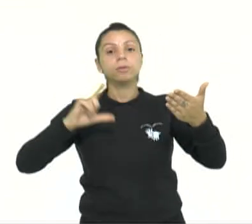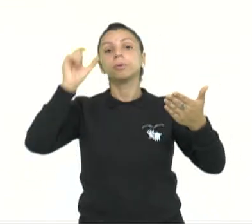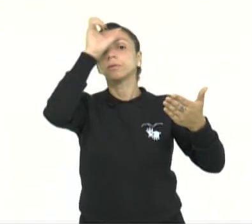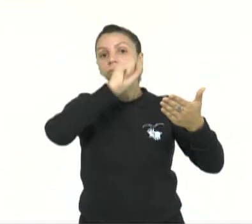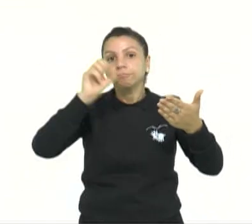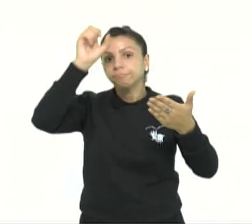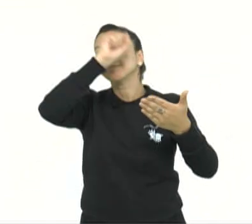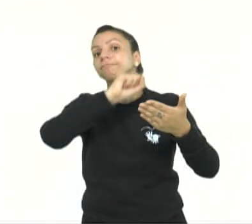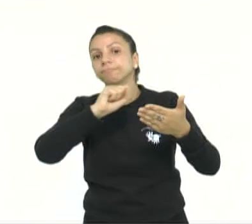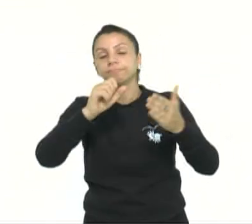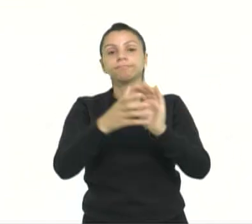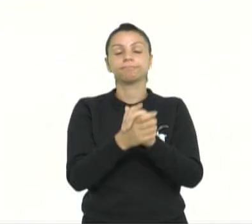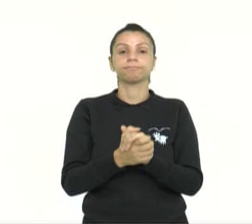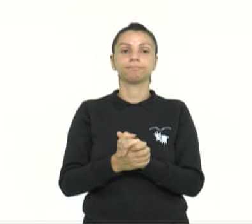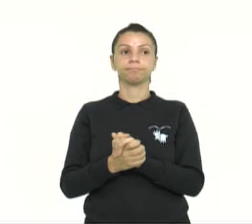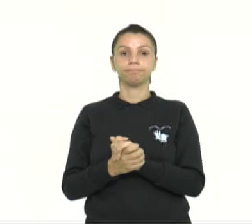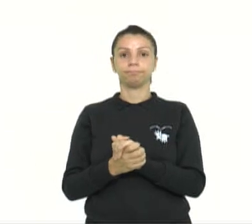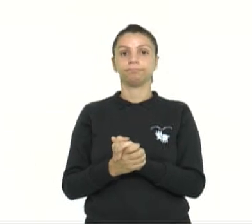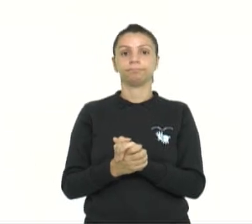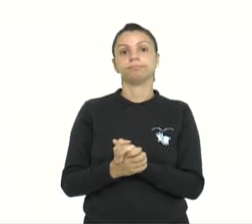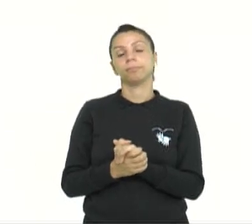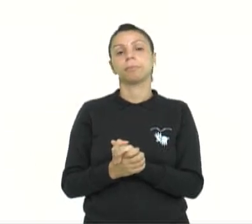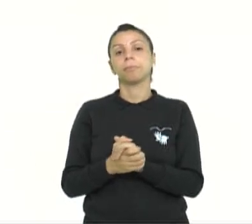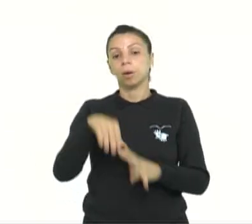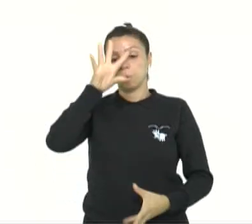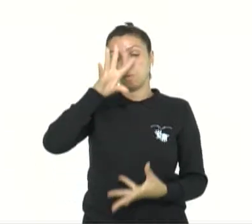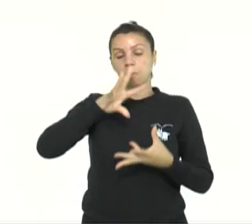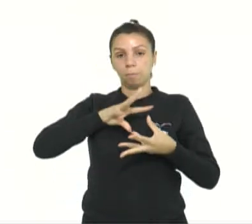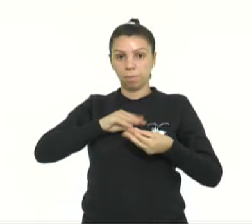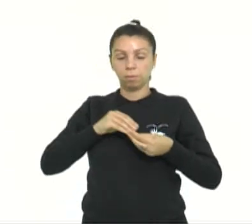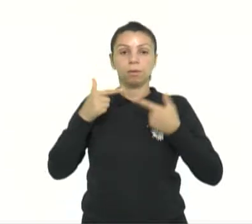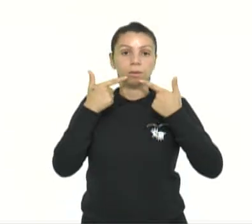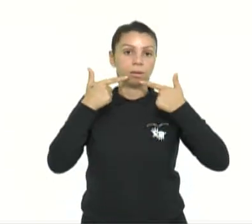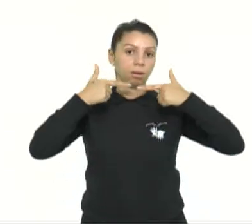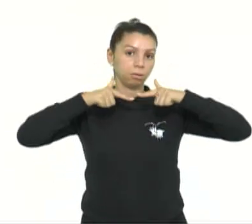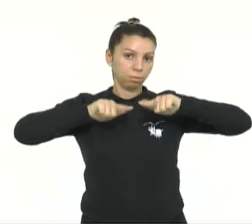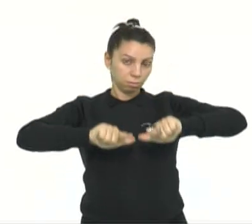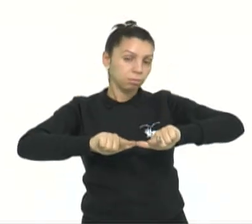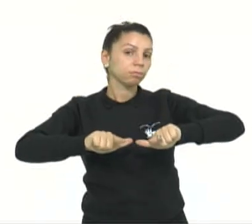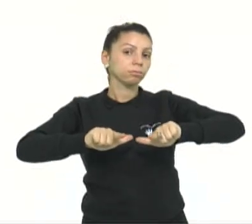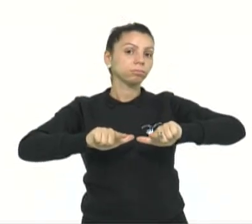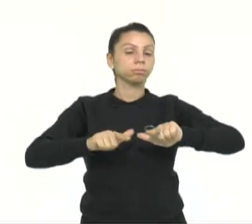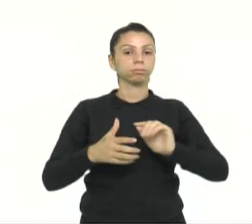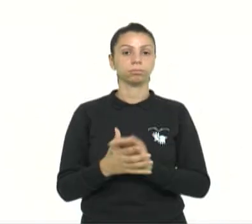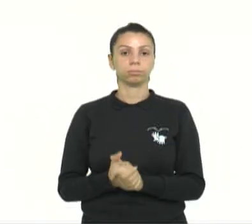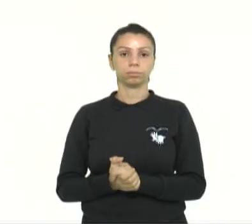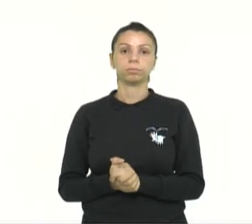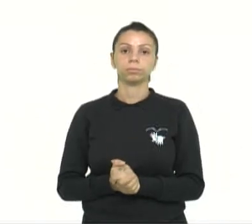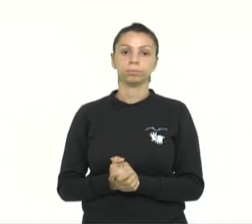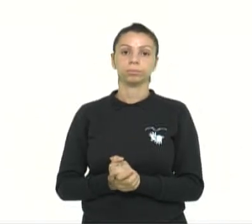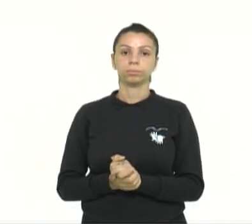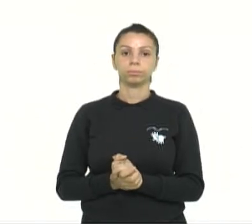história para uma compreensão da língua através de uma interpretação dessa história.